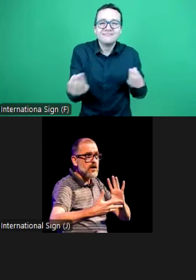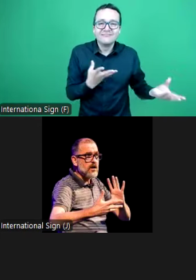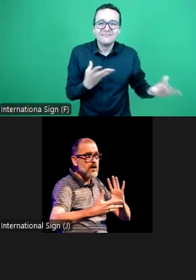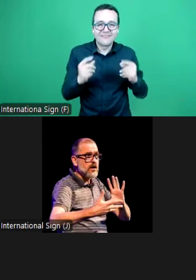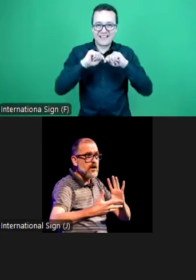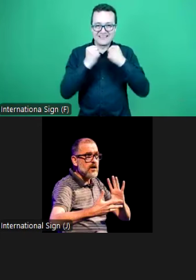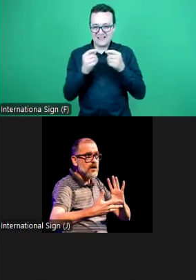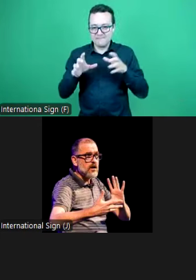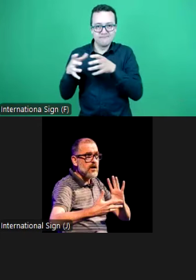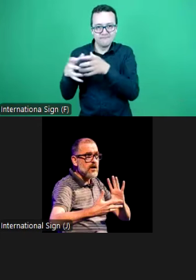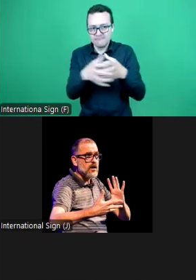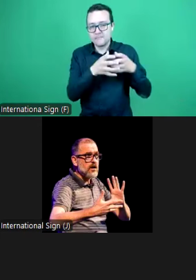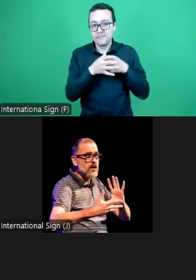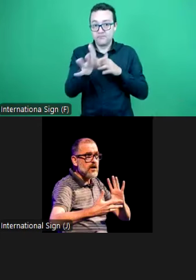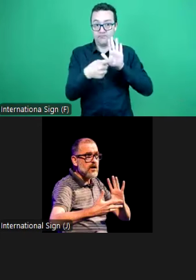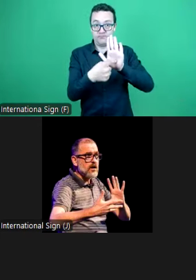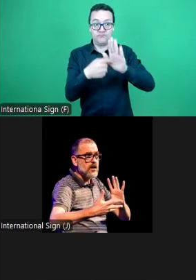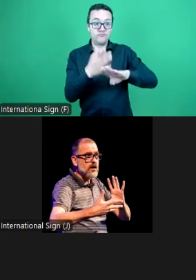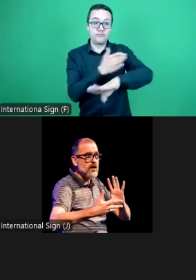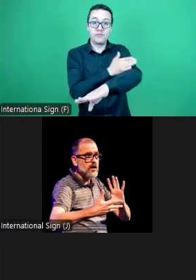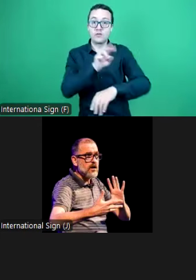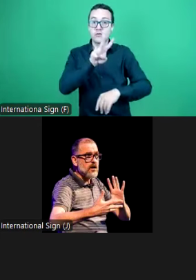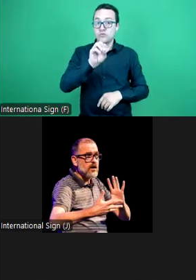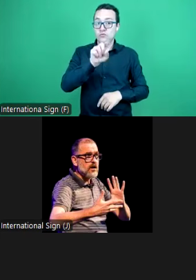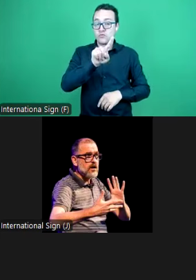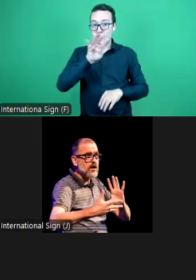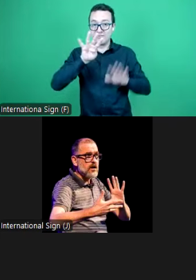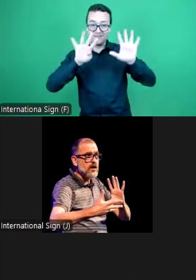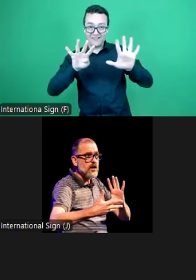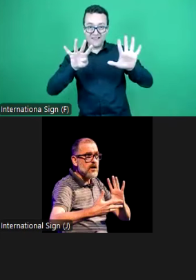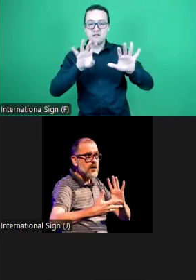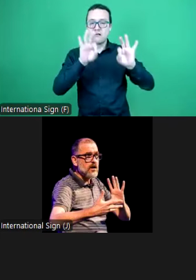diferentes equipes. Por exemplo, no ano 2019,